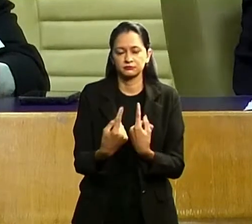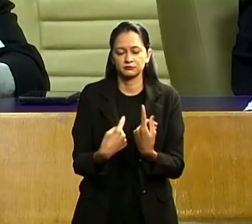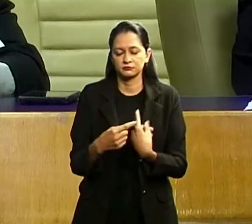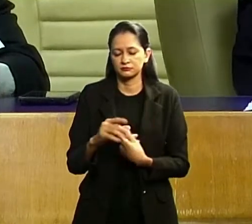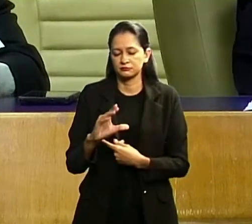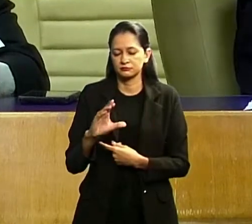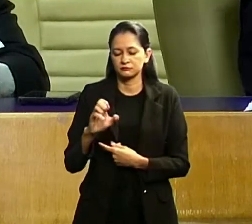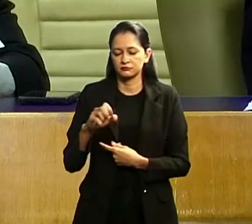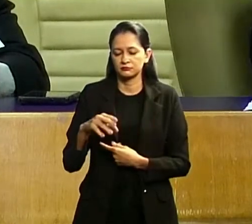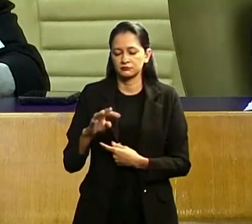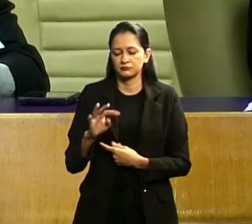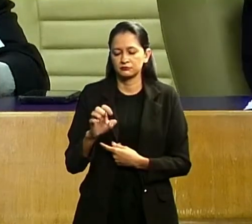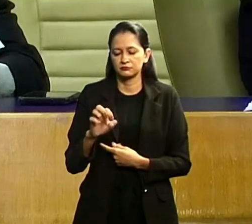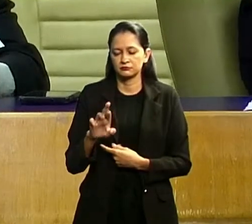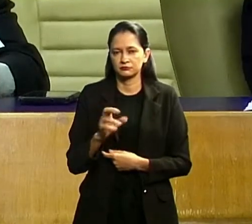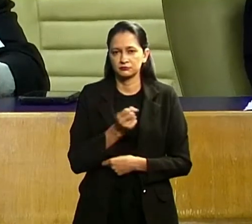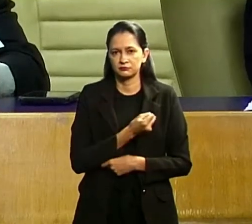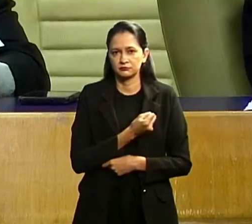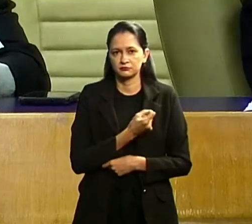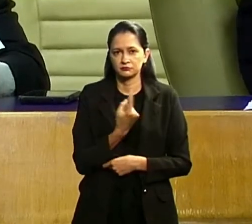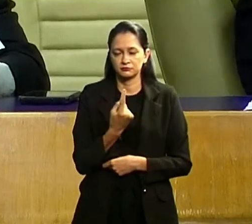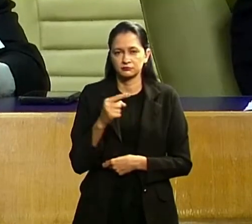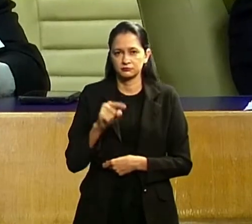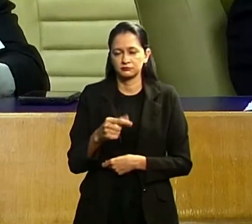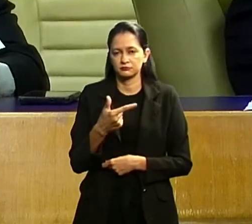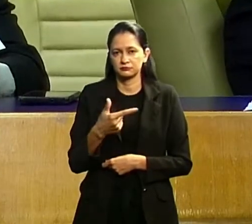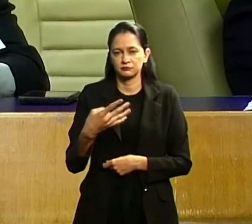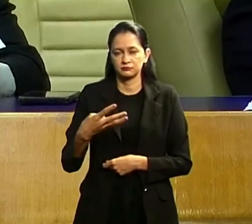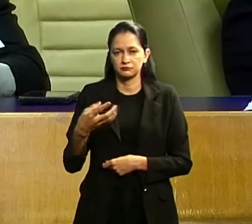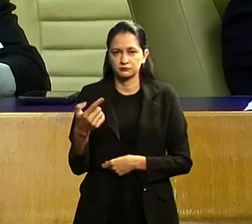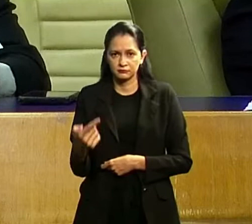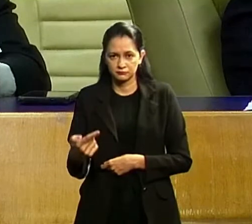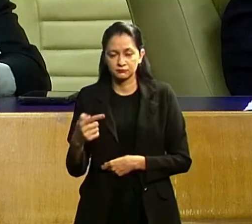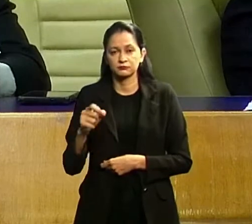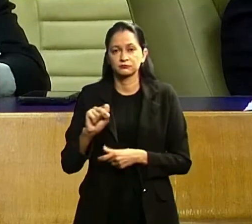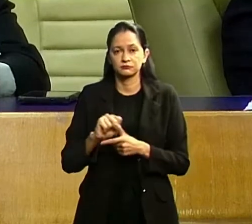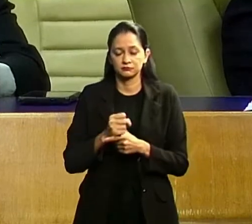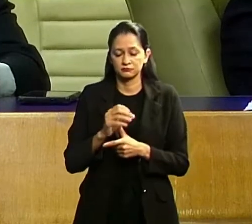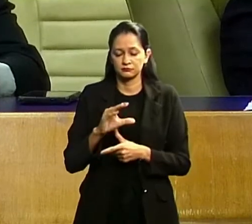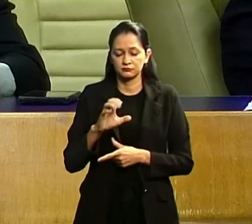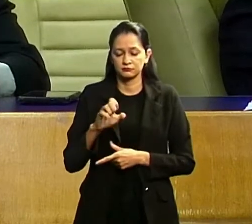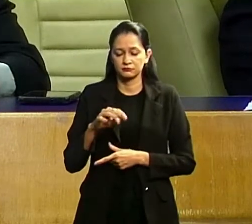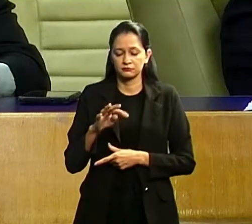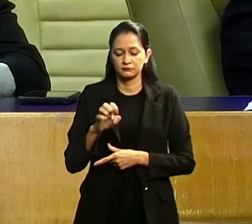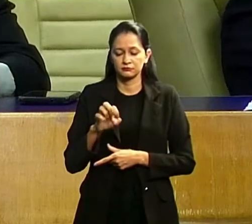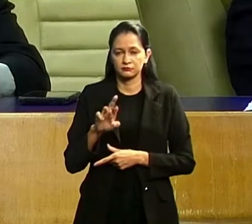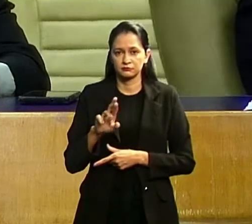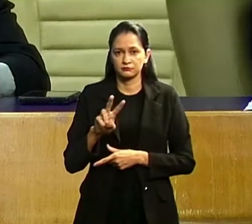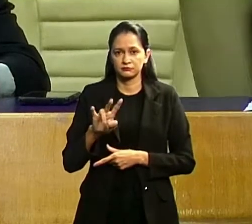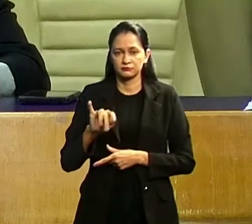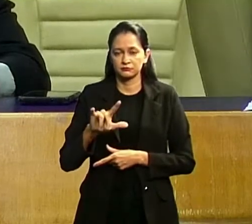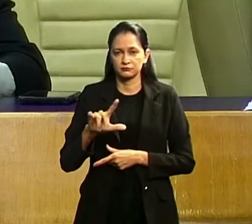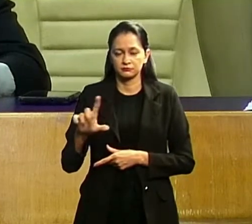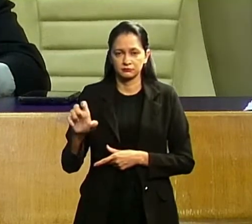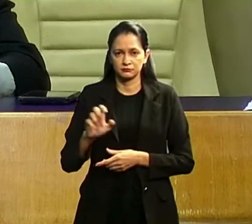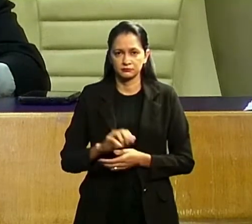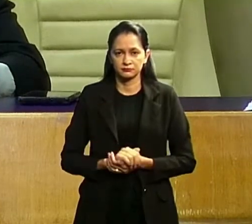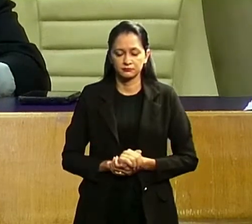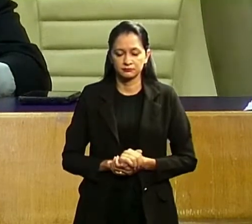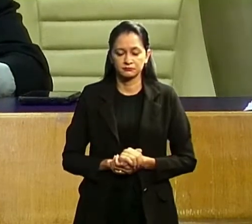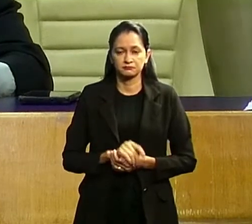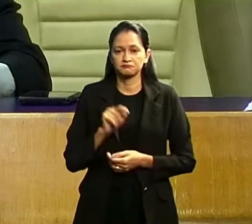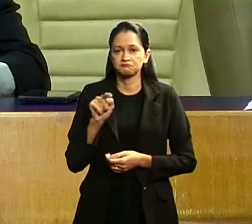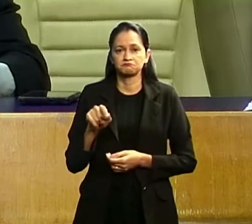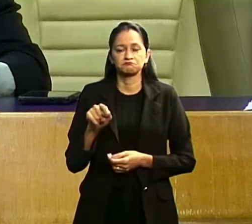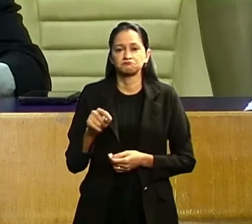no número 1247-46, lote 1, residencial Centerville, supermercado Andorinha, de não